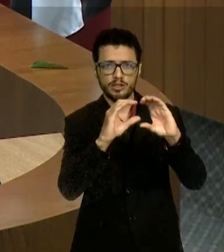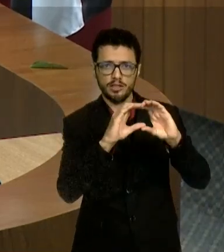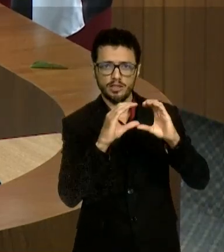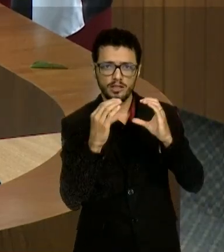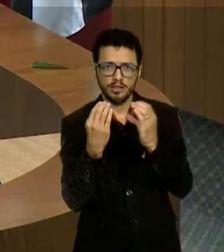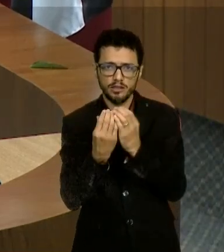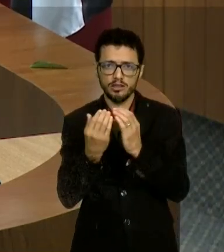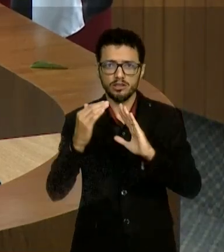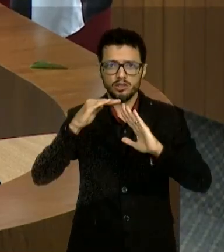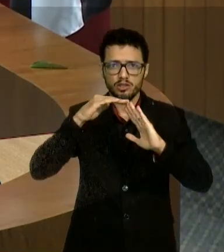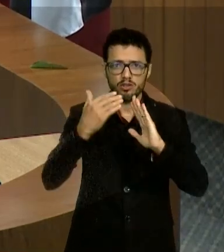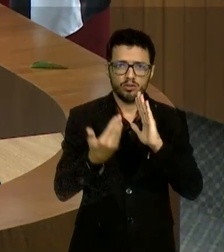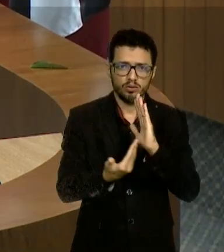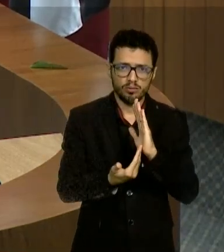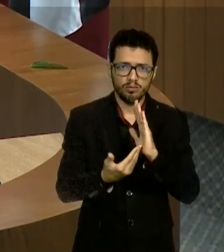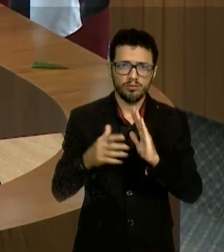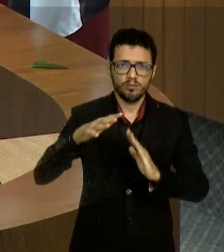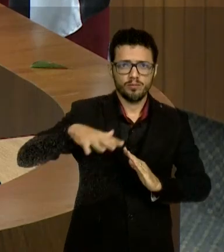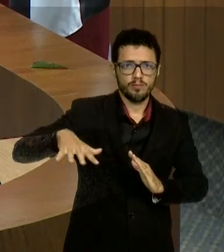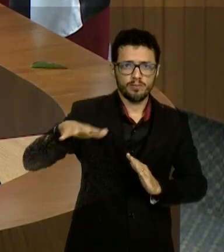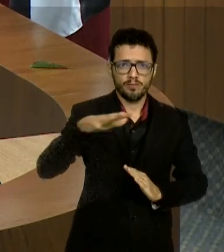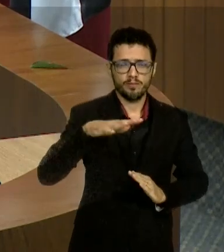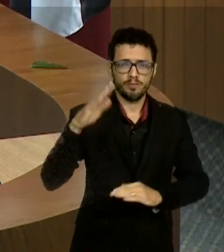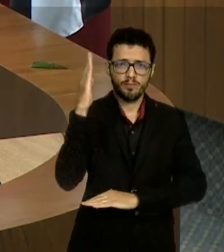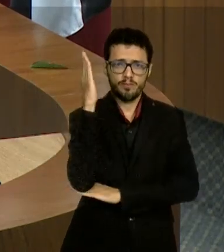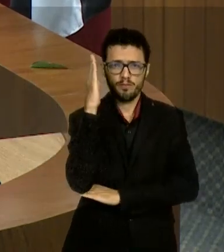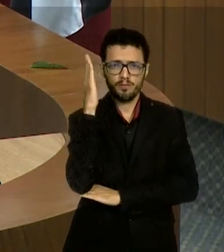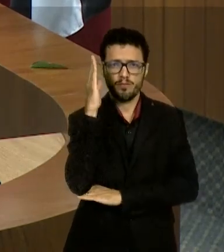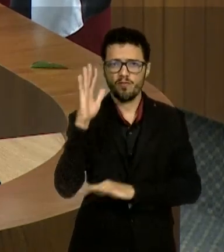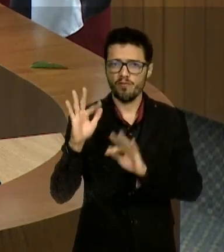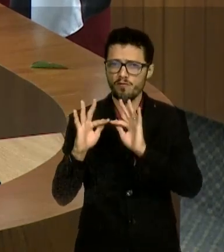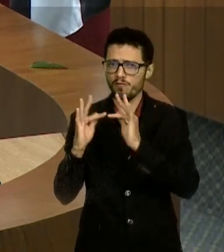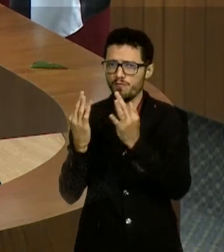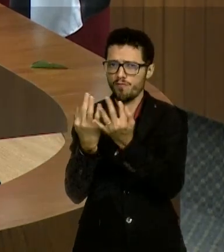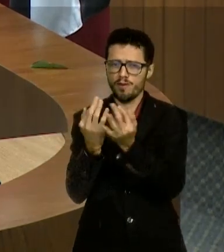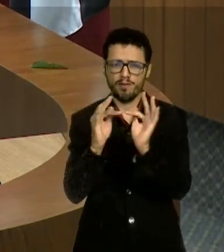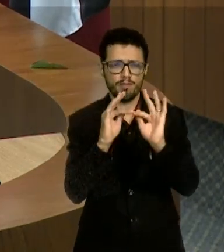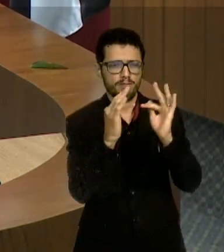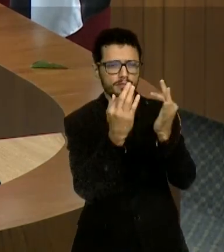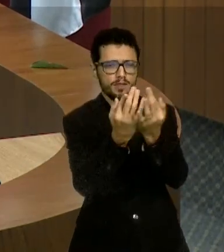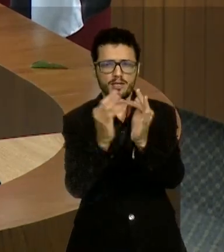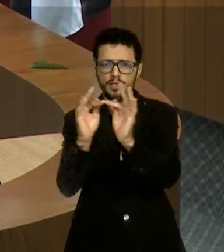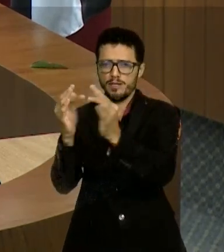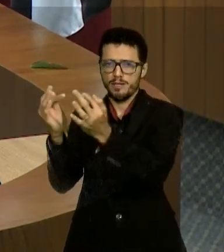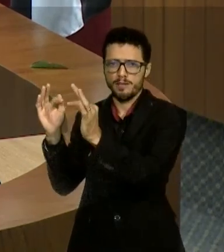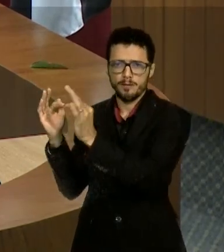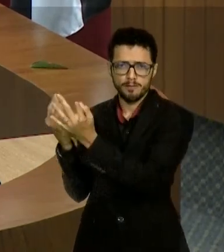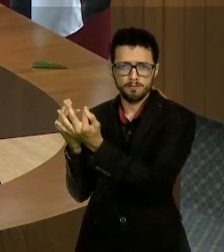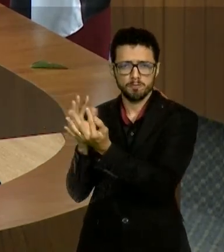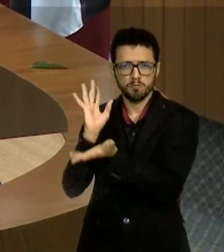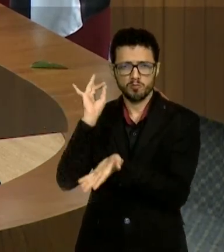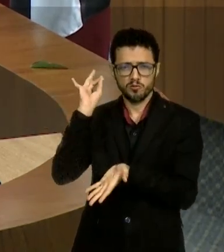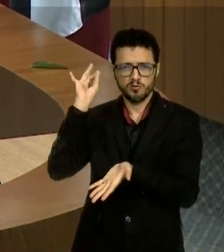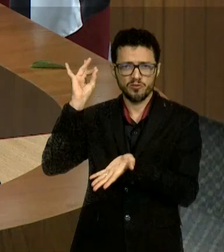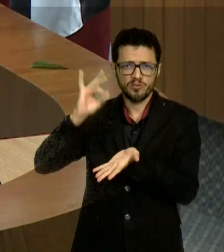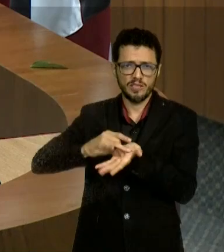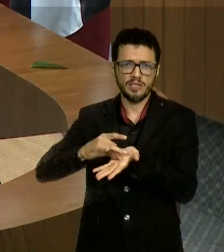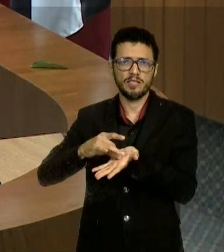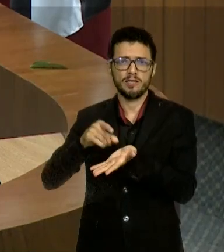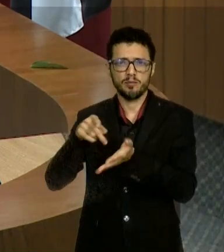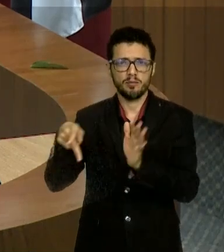de famílias que são os verdadeiros donos dessa